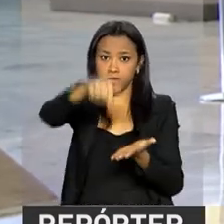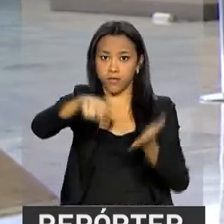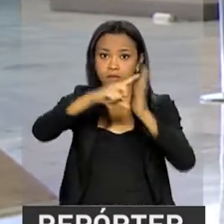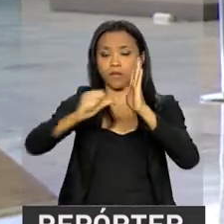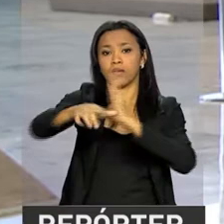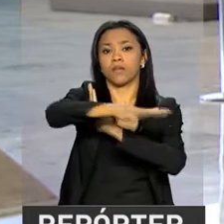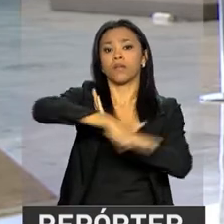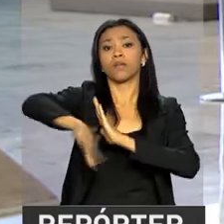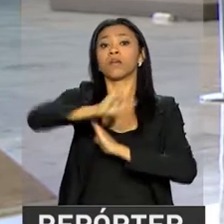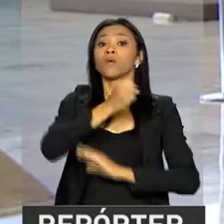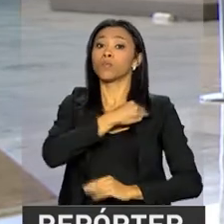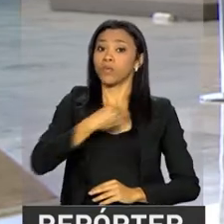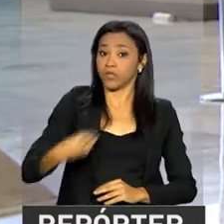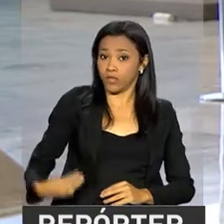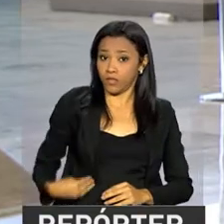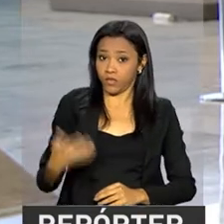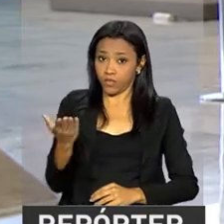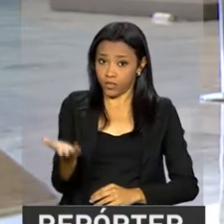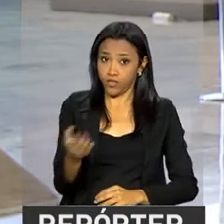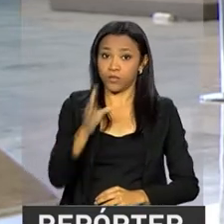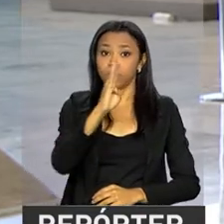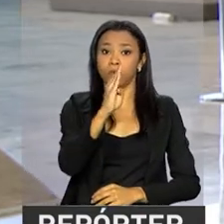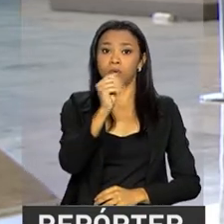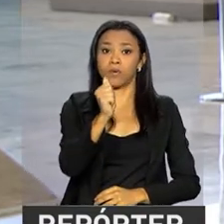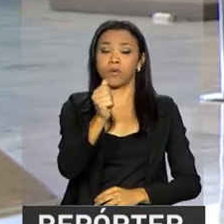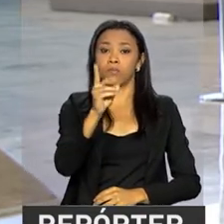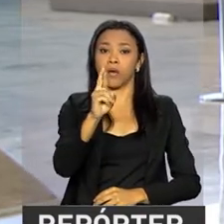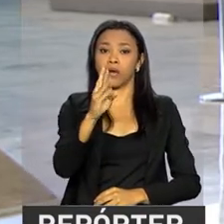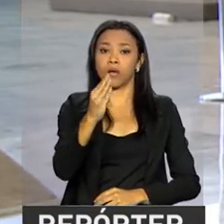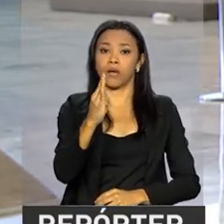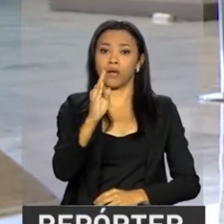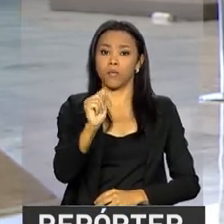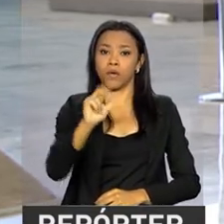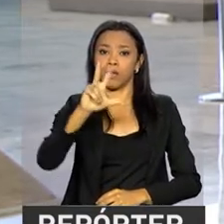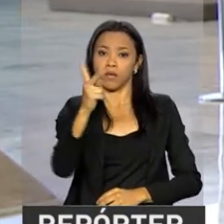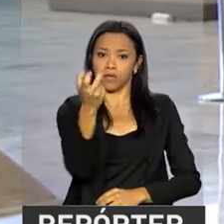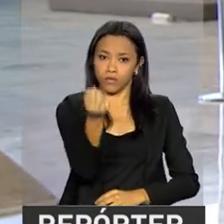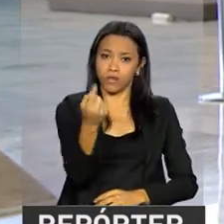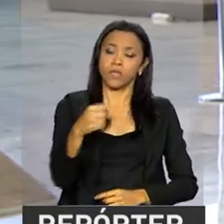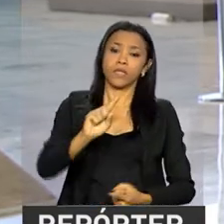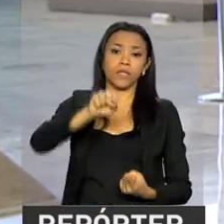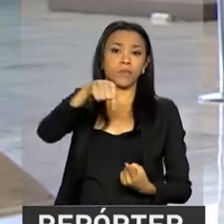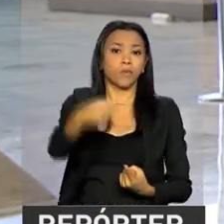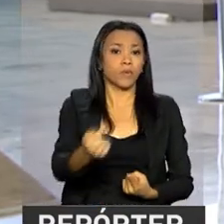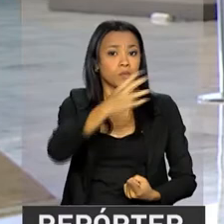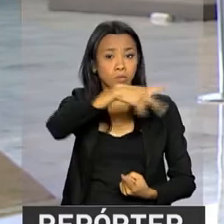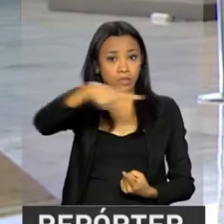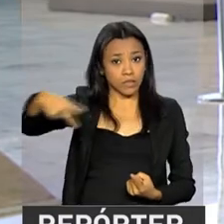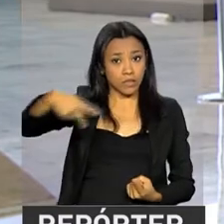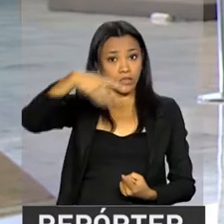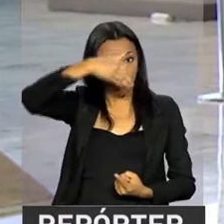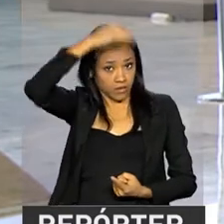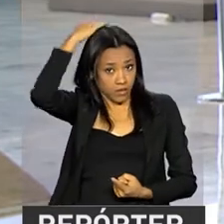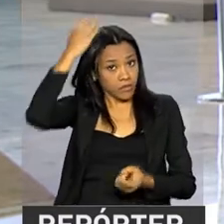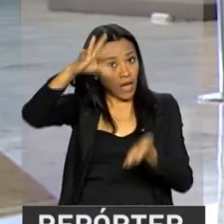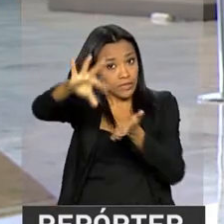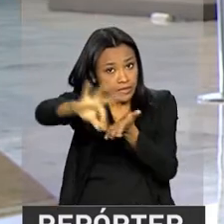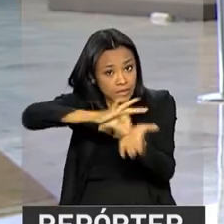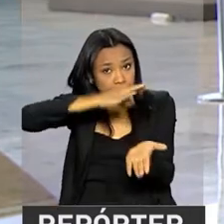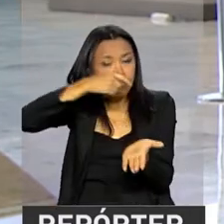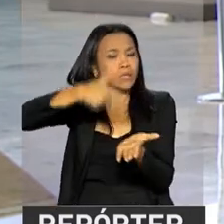o ministro da Integração Nacional, Helder Barbalho. Logo em seguida, o presidente assina um decreto que reconhece o